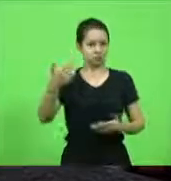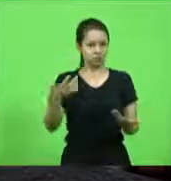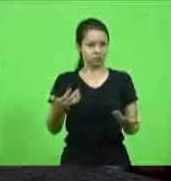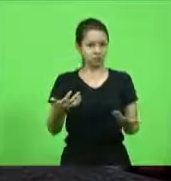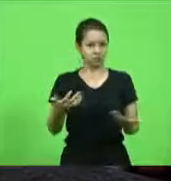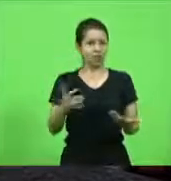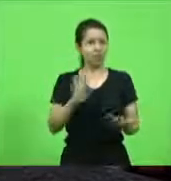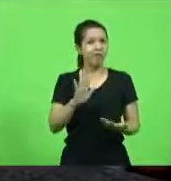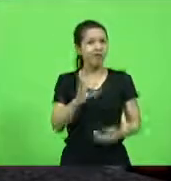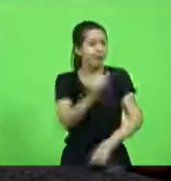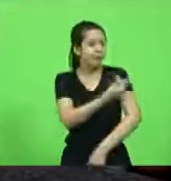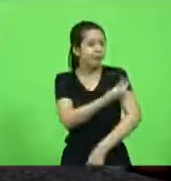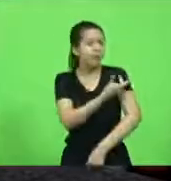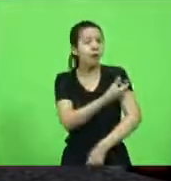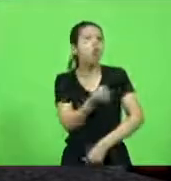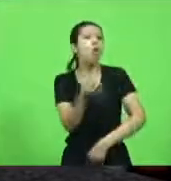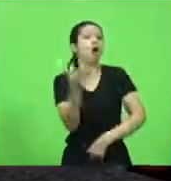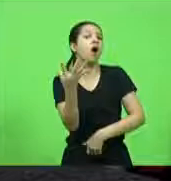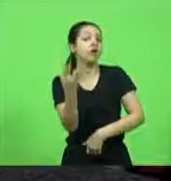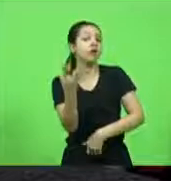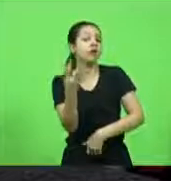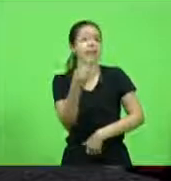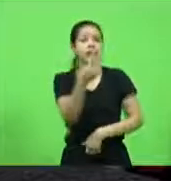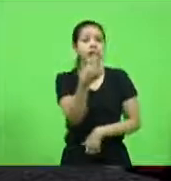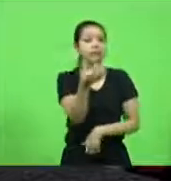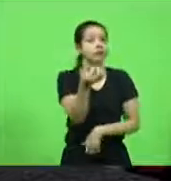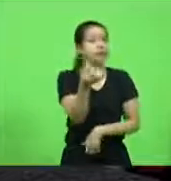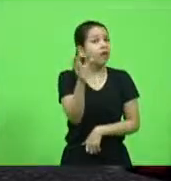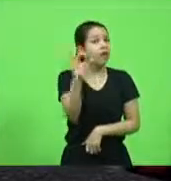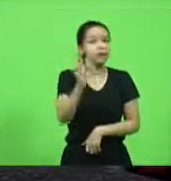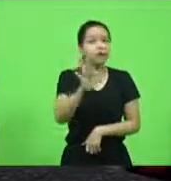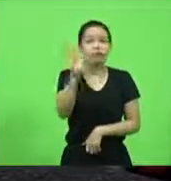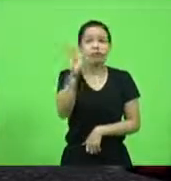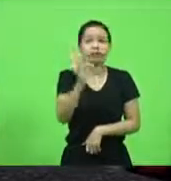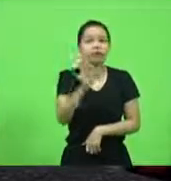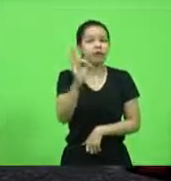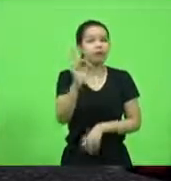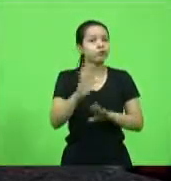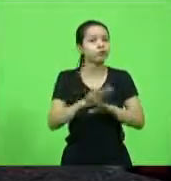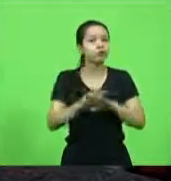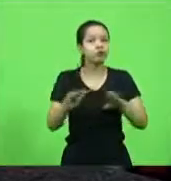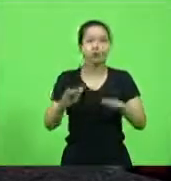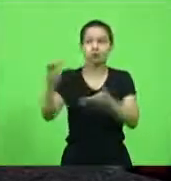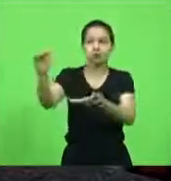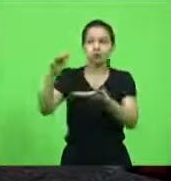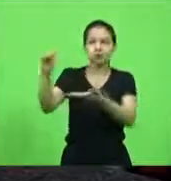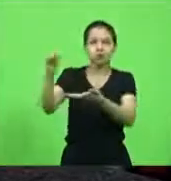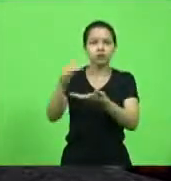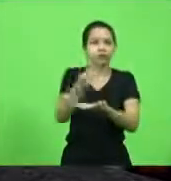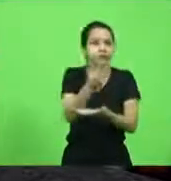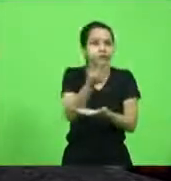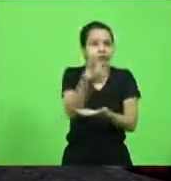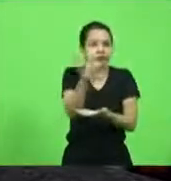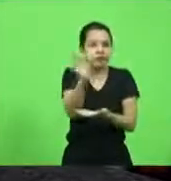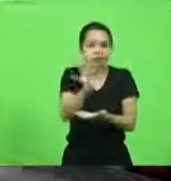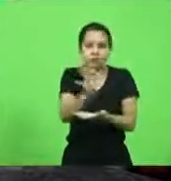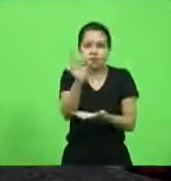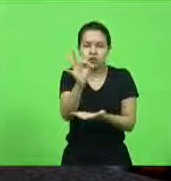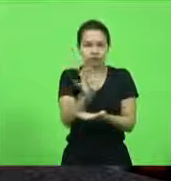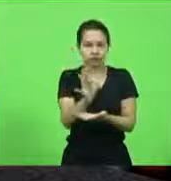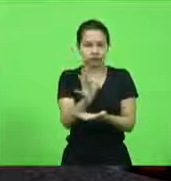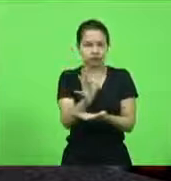dados divulgados, 36% das doses que recebeu. Não estou nem falando do número, porque o número